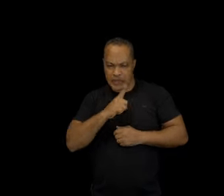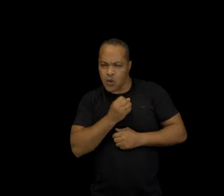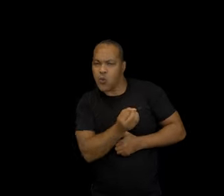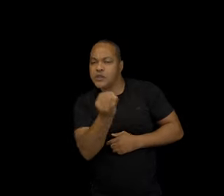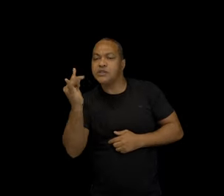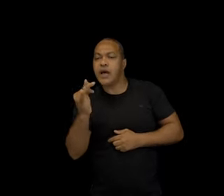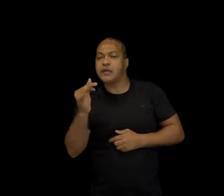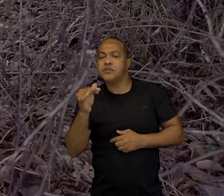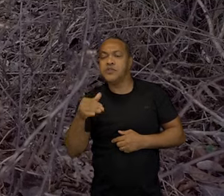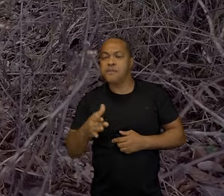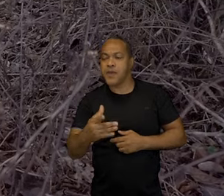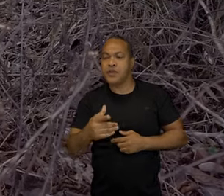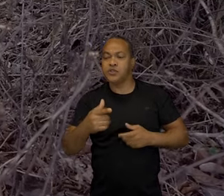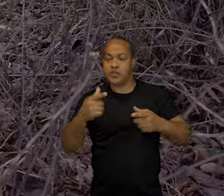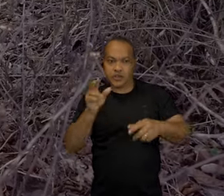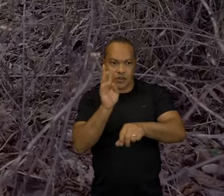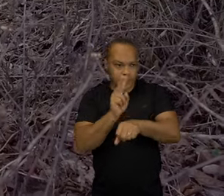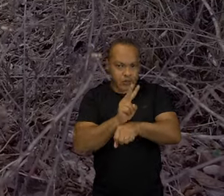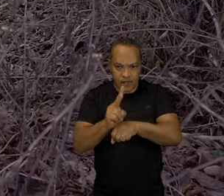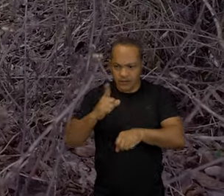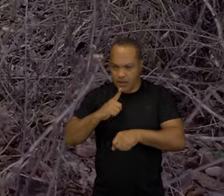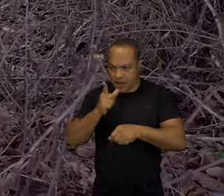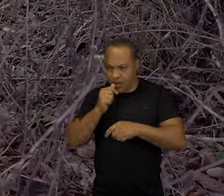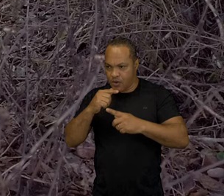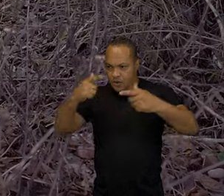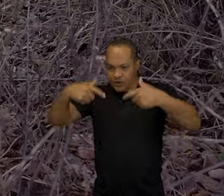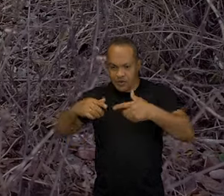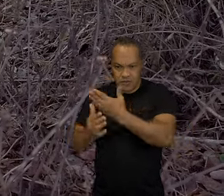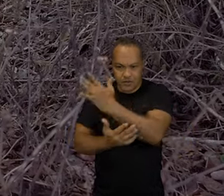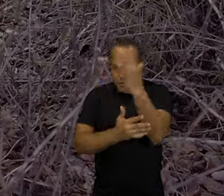abundância de indivíduos e estado de conservação.